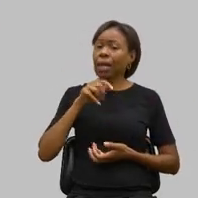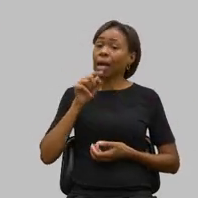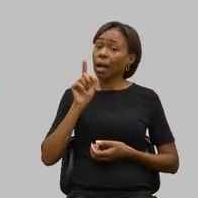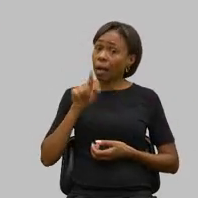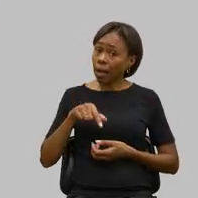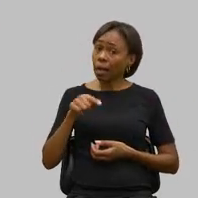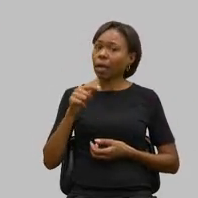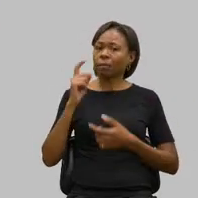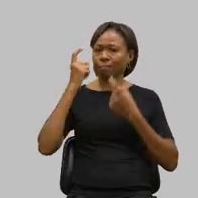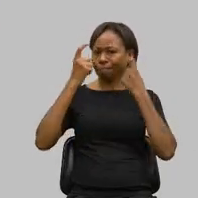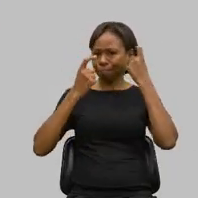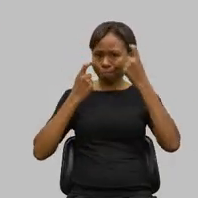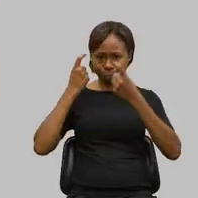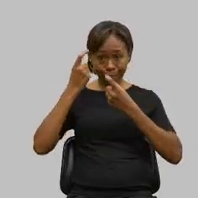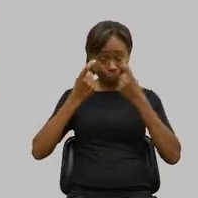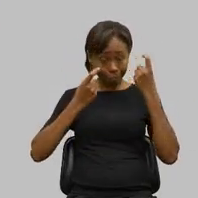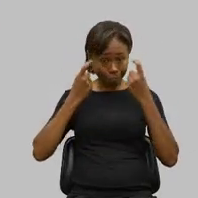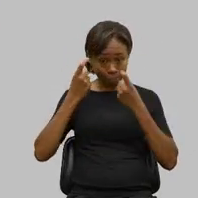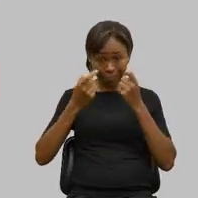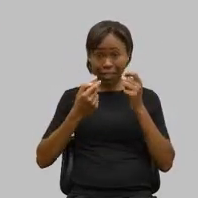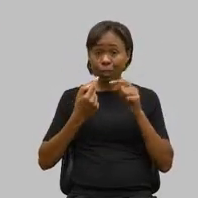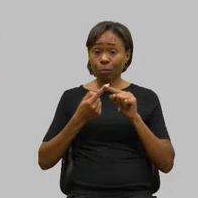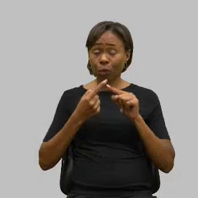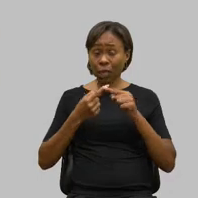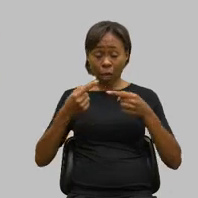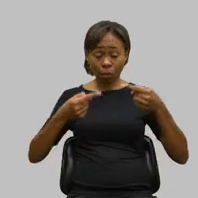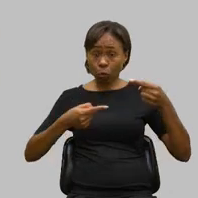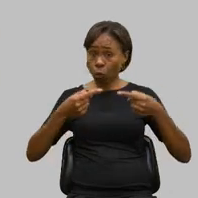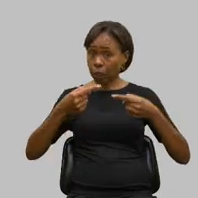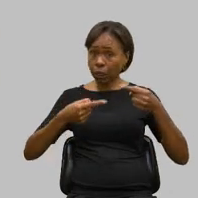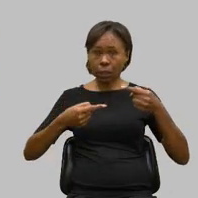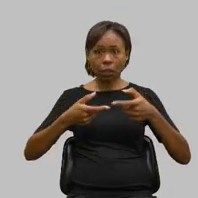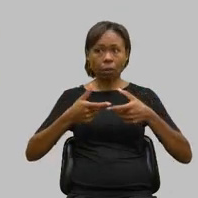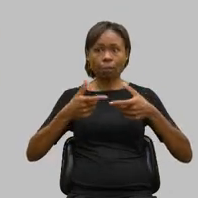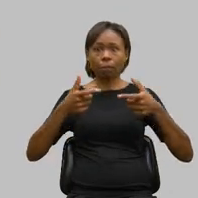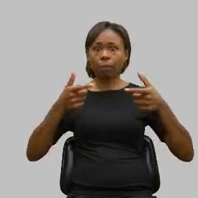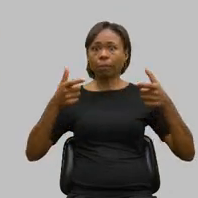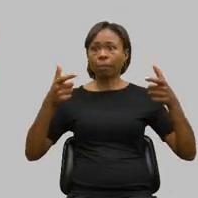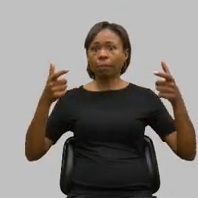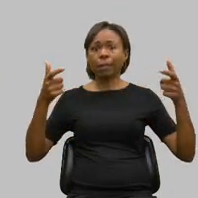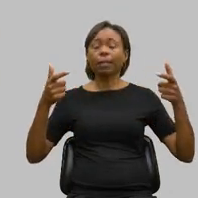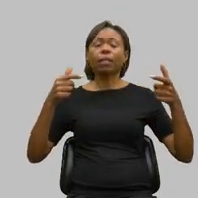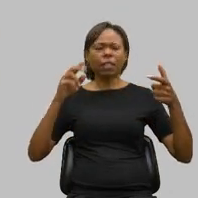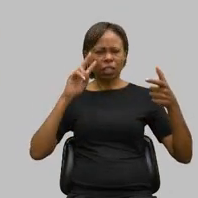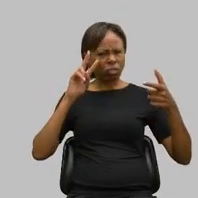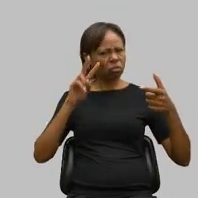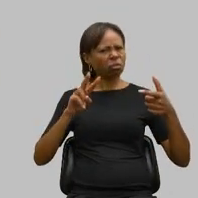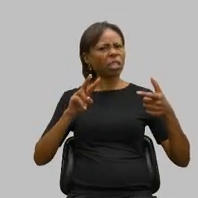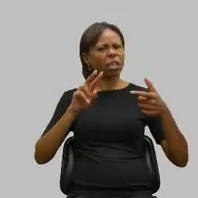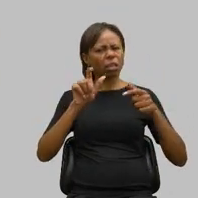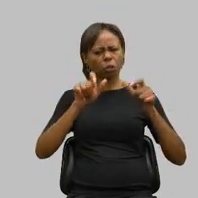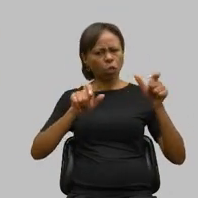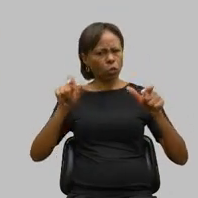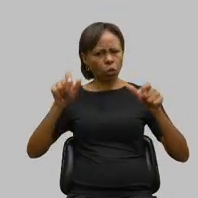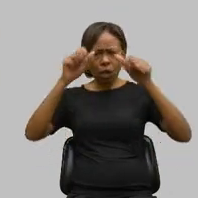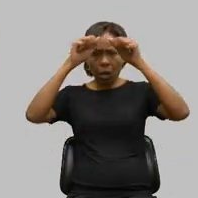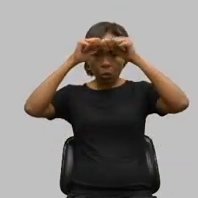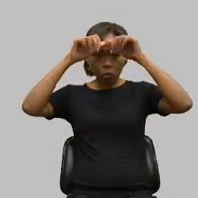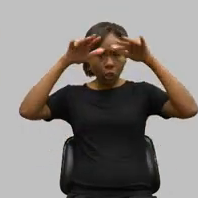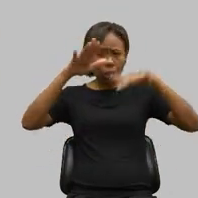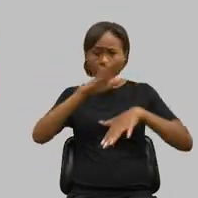uma vez que a crescente é constante, e nós vemos que muitas crianças autistas, muitos autistas estão sem atendimentos,